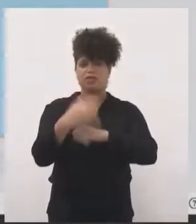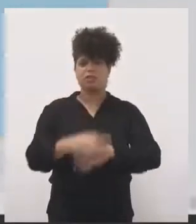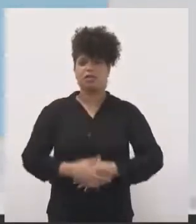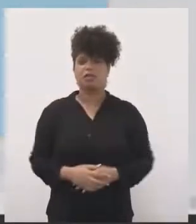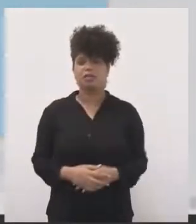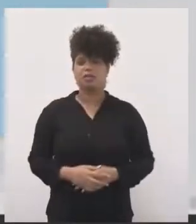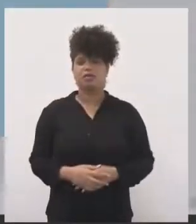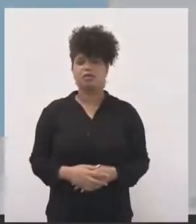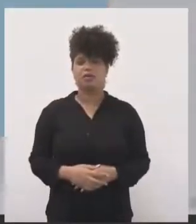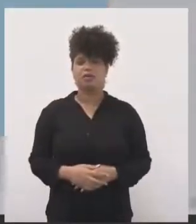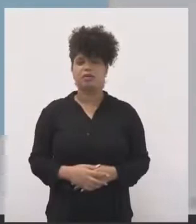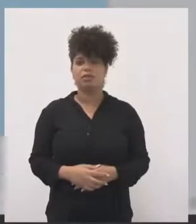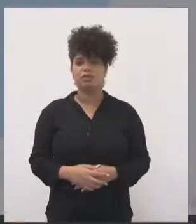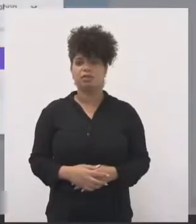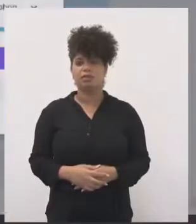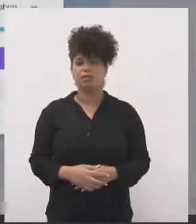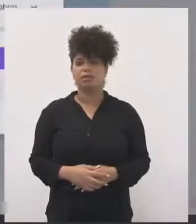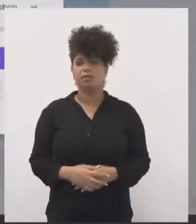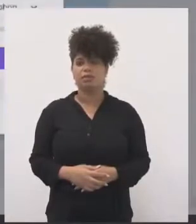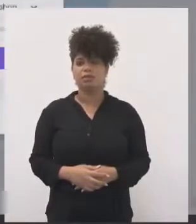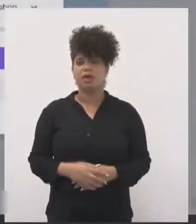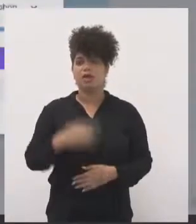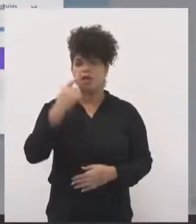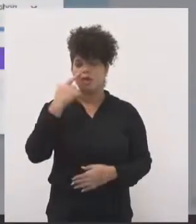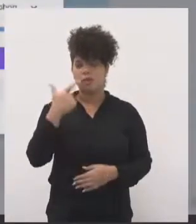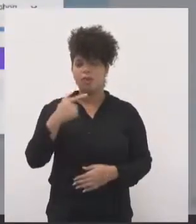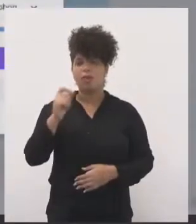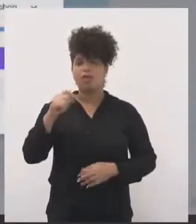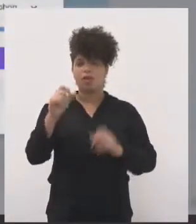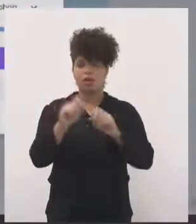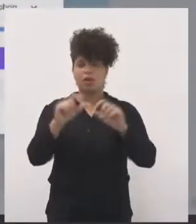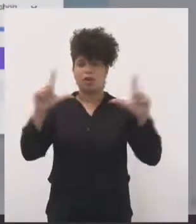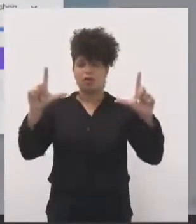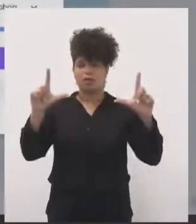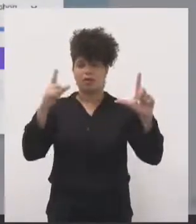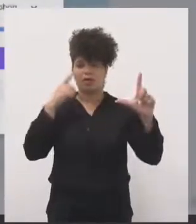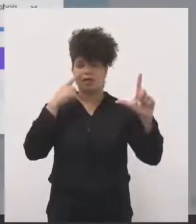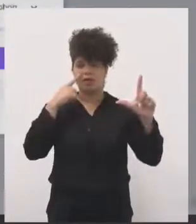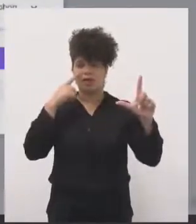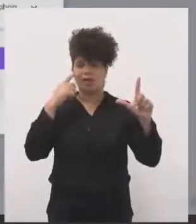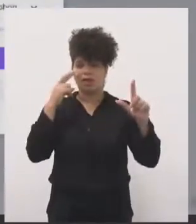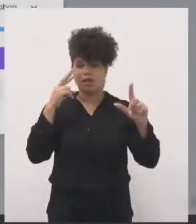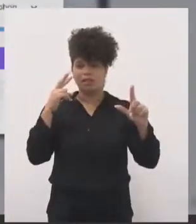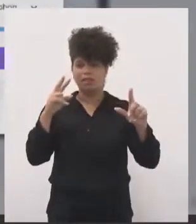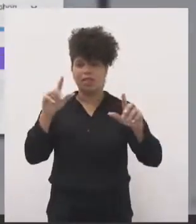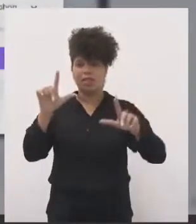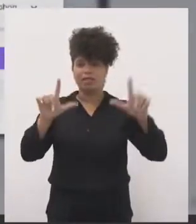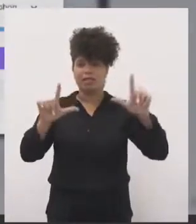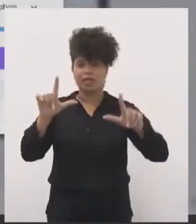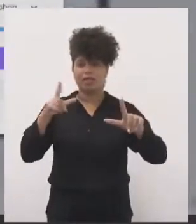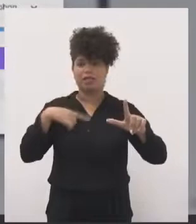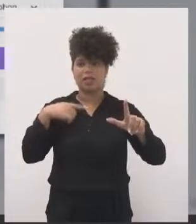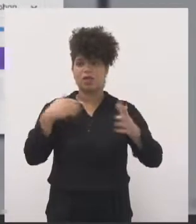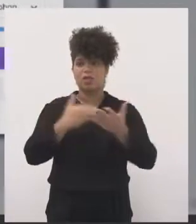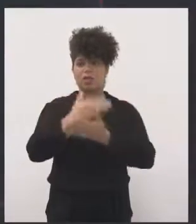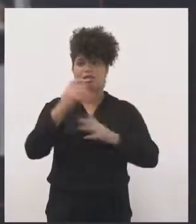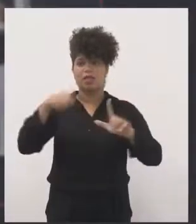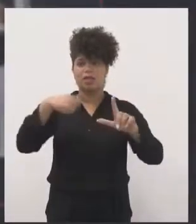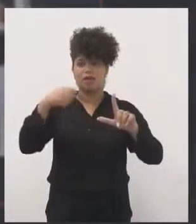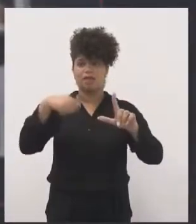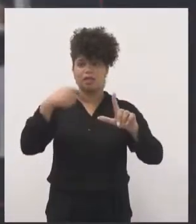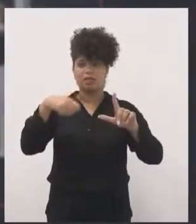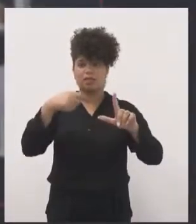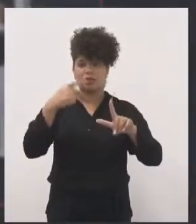pressionar esse botãozinho, abrir a câmera do Canva, olha lá, aparecendo na tela, e já iniciar a minha gravação